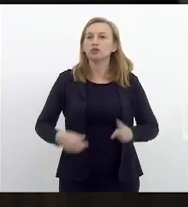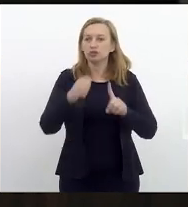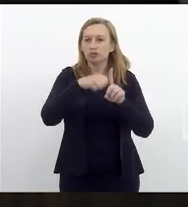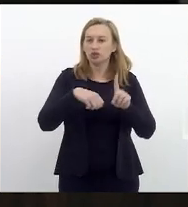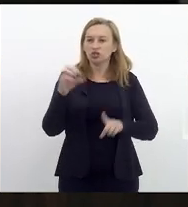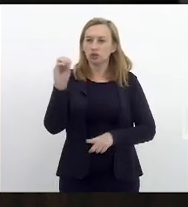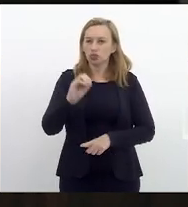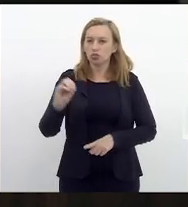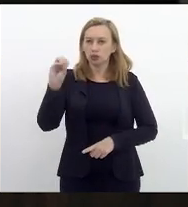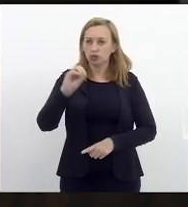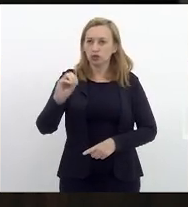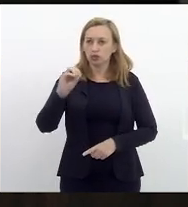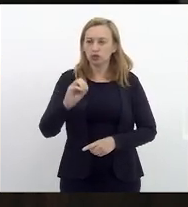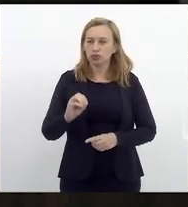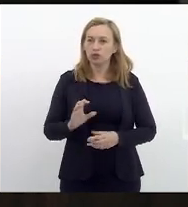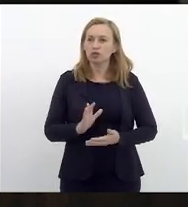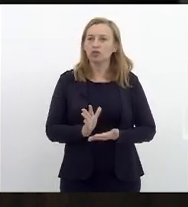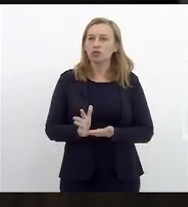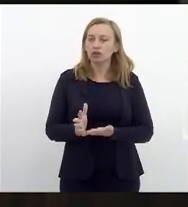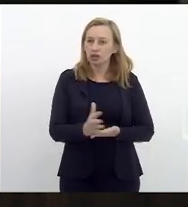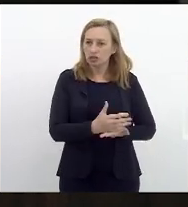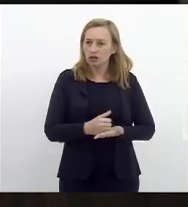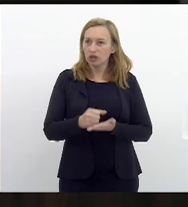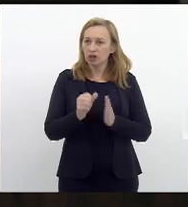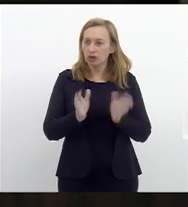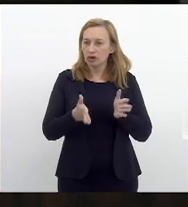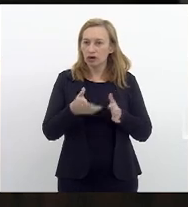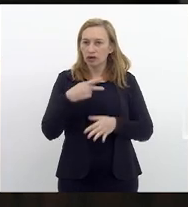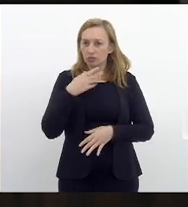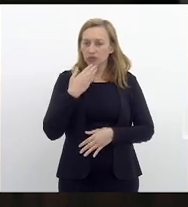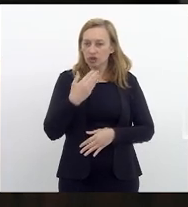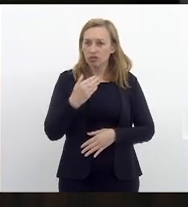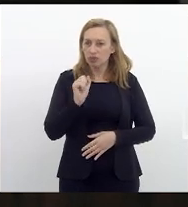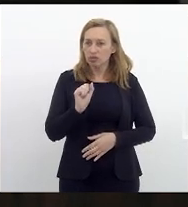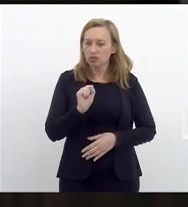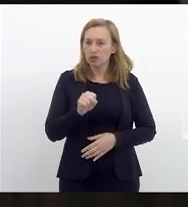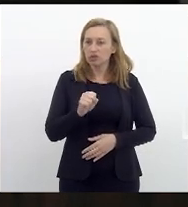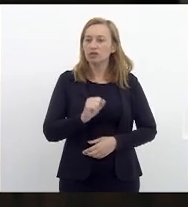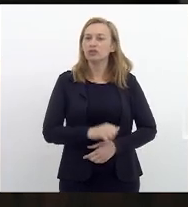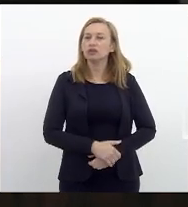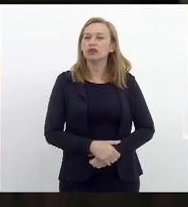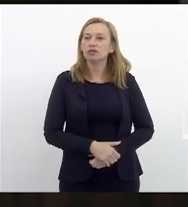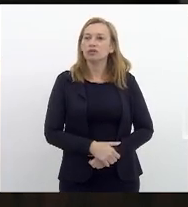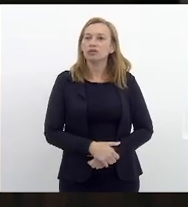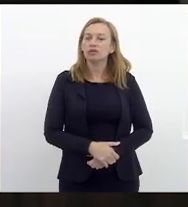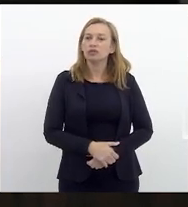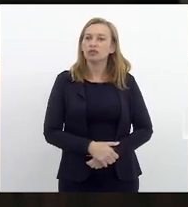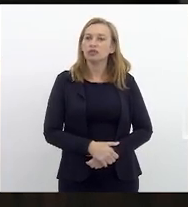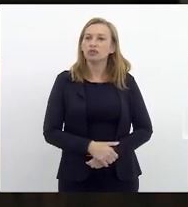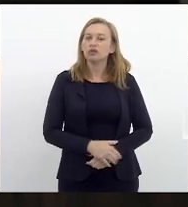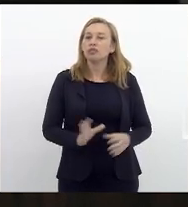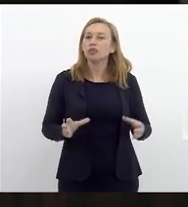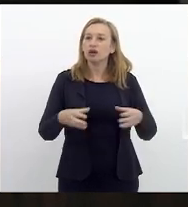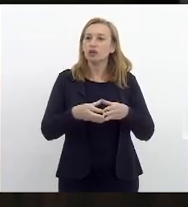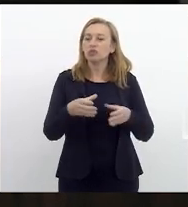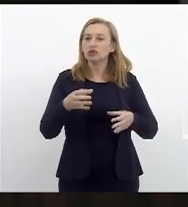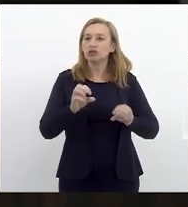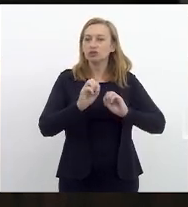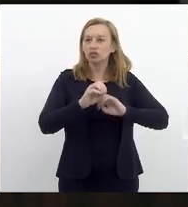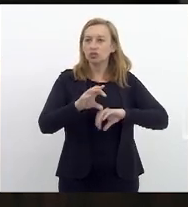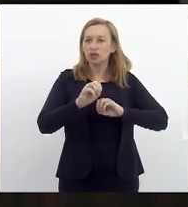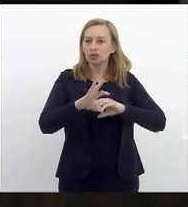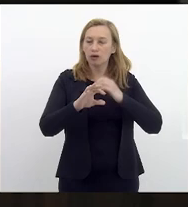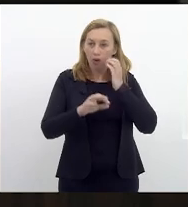outubro. Mas vai colher os pareceres agora, né? Por favor. Já deu para. E as outras comissões? Pela Comissão de Educação,